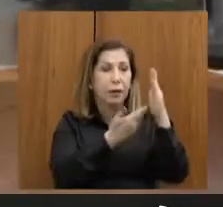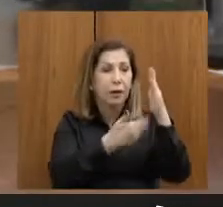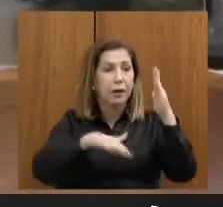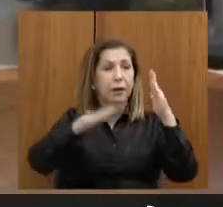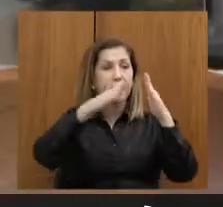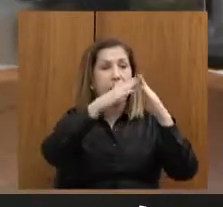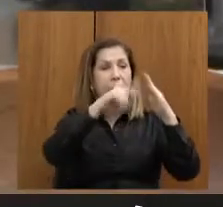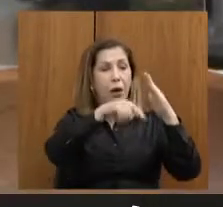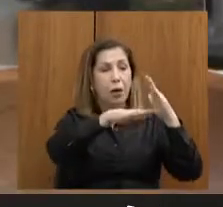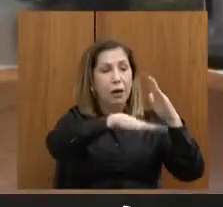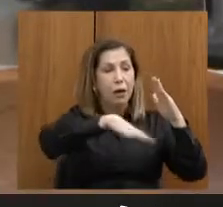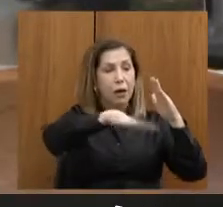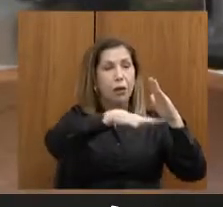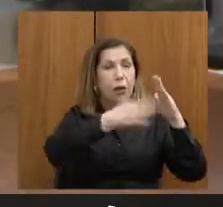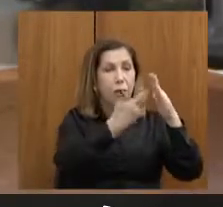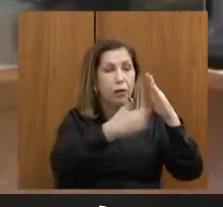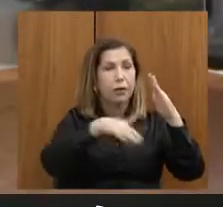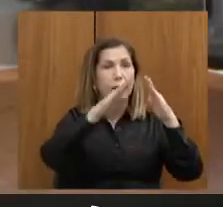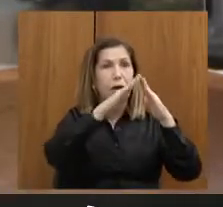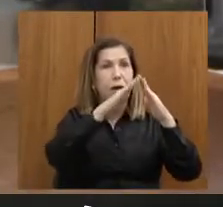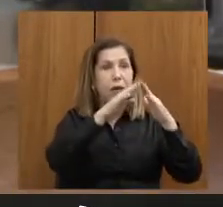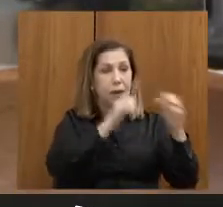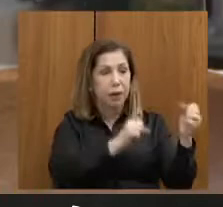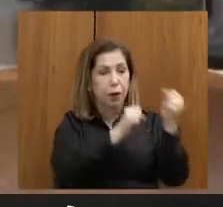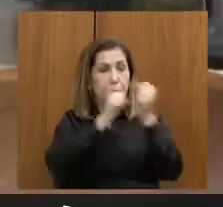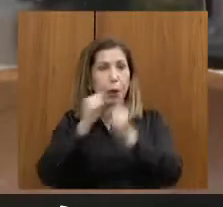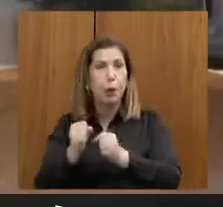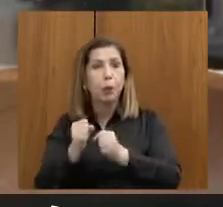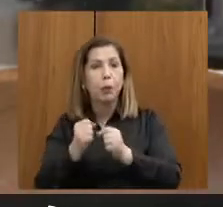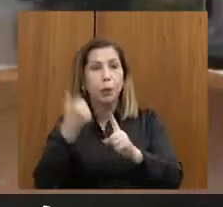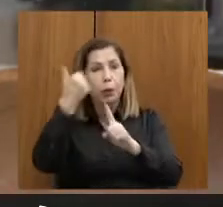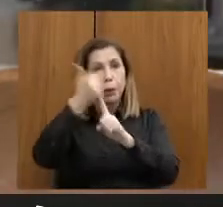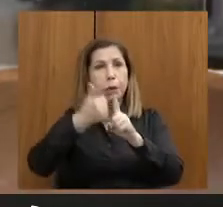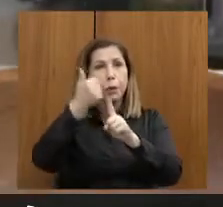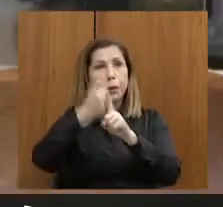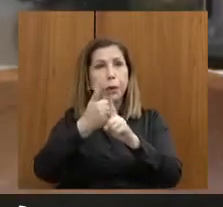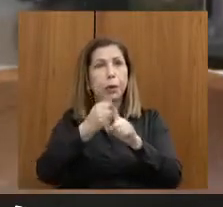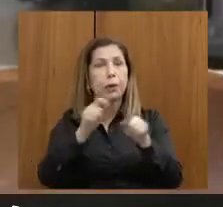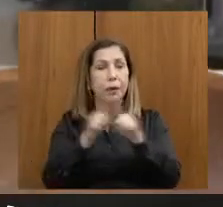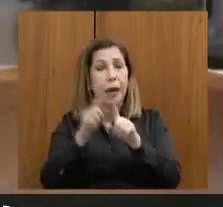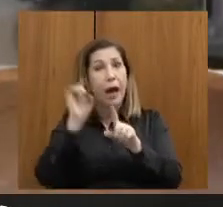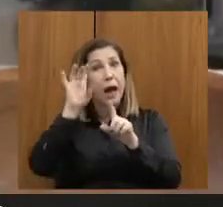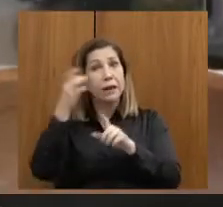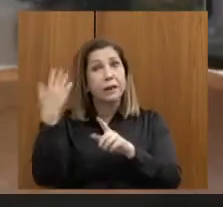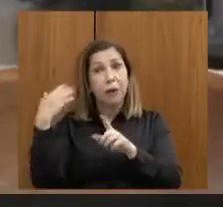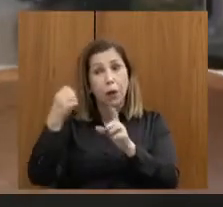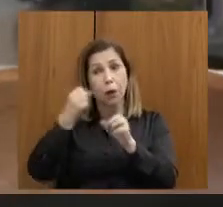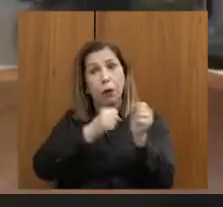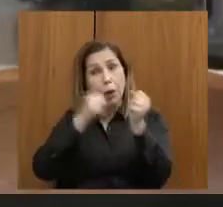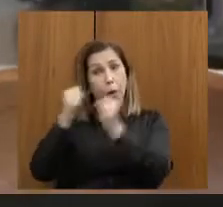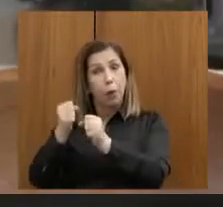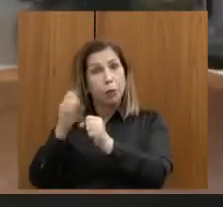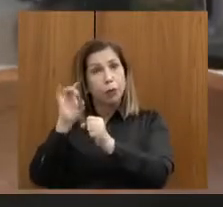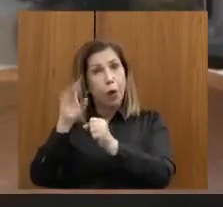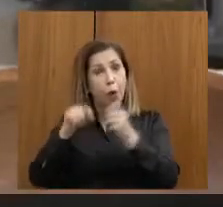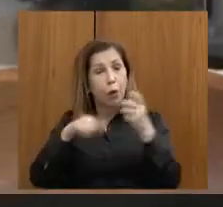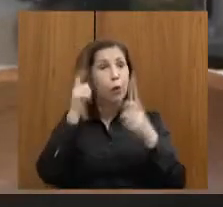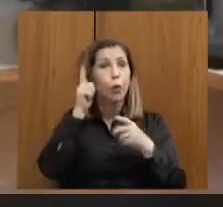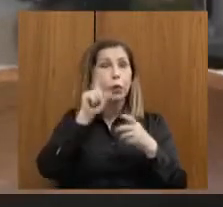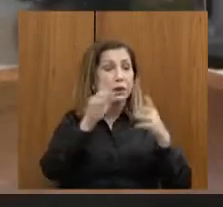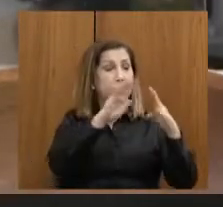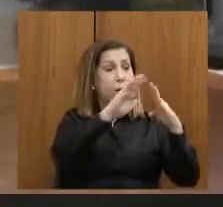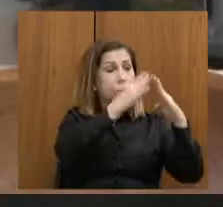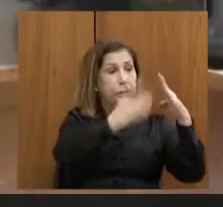território era só para os quilombos ela ainda brigou e lutou e conseguiu incluir os terreiros e a gente conseguiu fazer uma